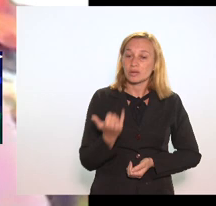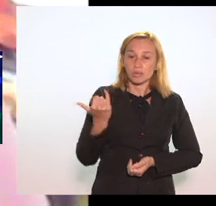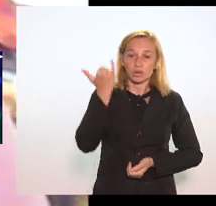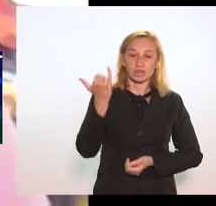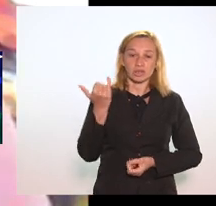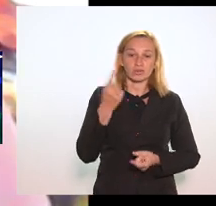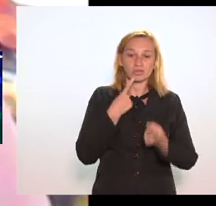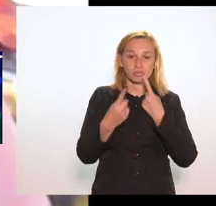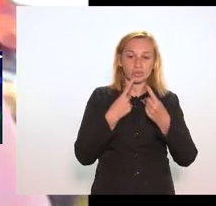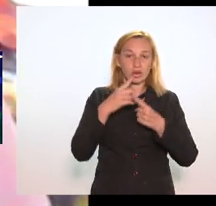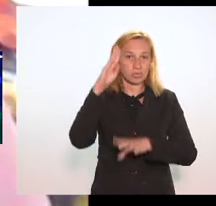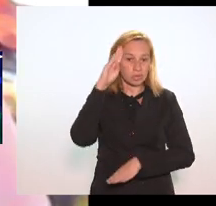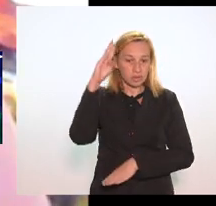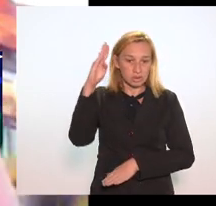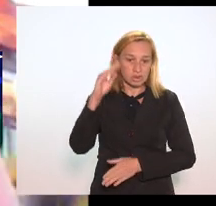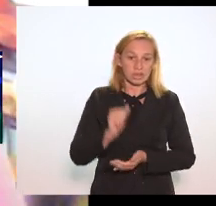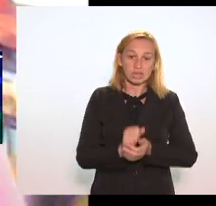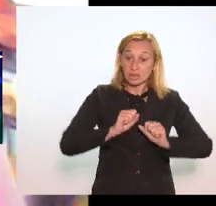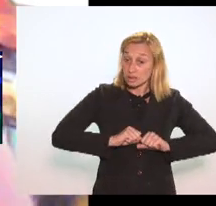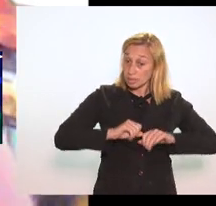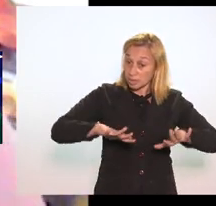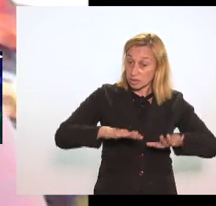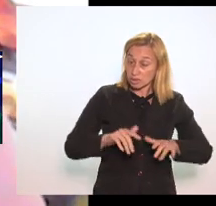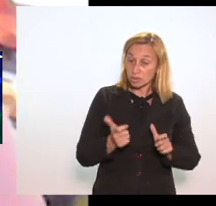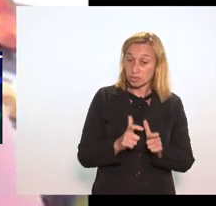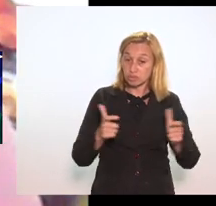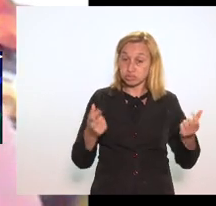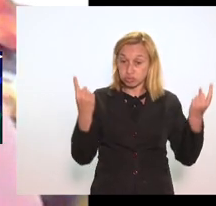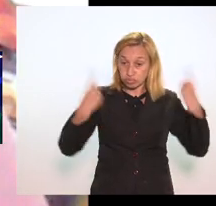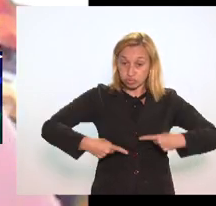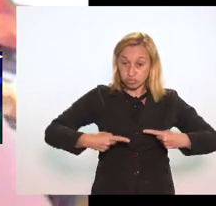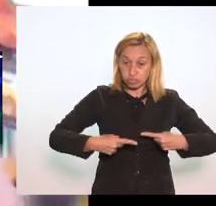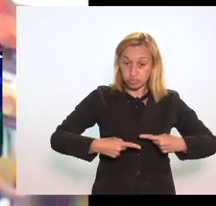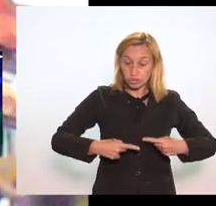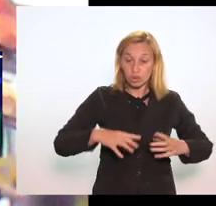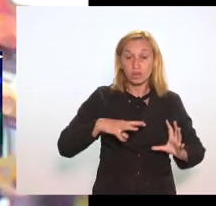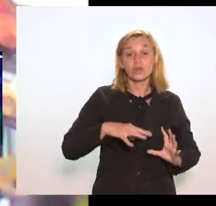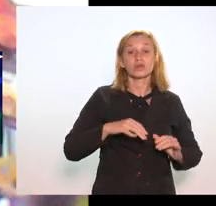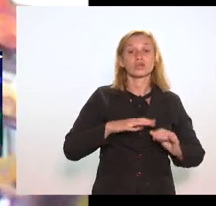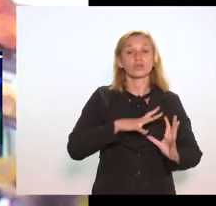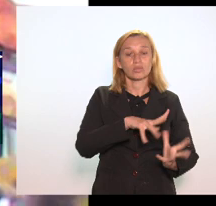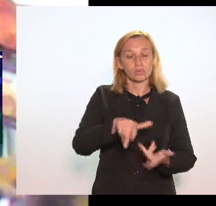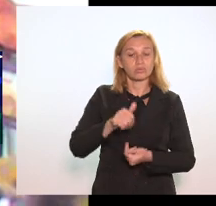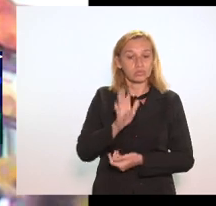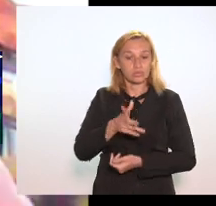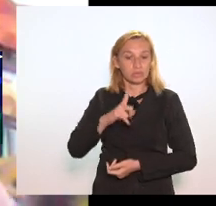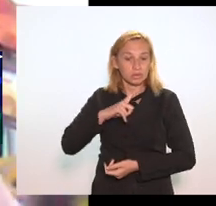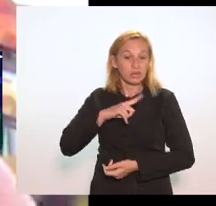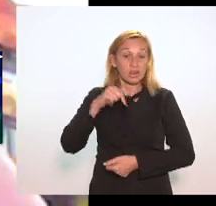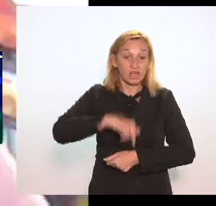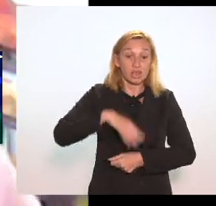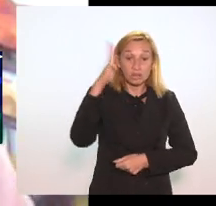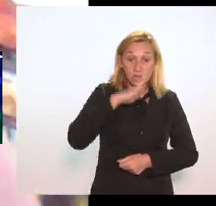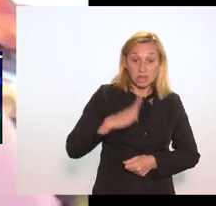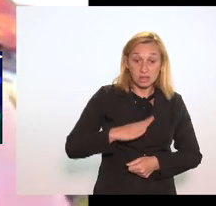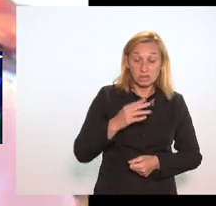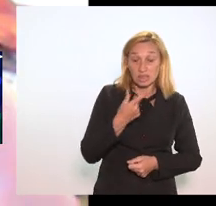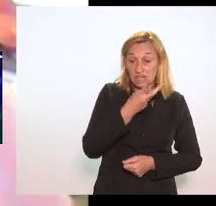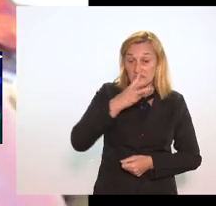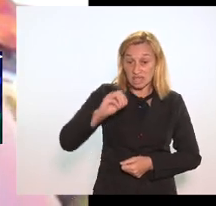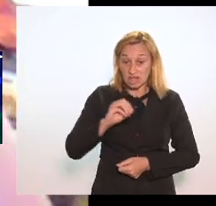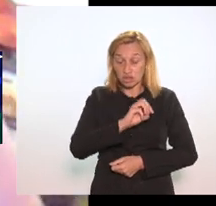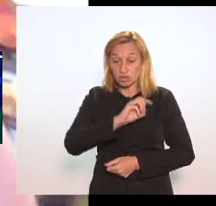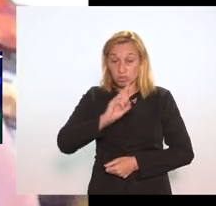debates fundamental essa pandemia um dos maiores desafios que a humanidade atrás de sua aqui no Brasil exemplo já perdeu o quase